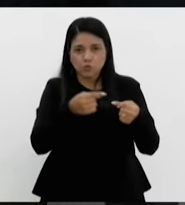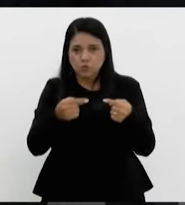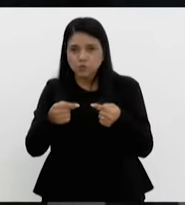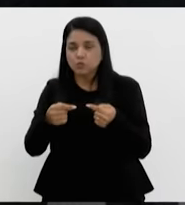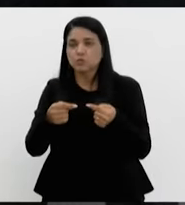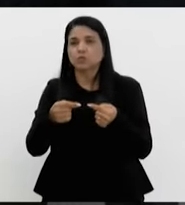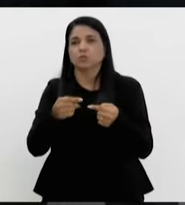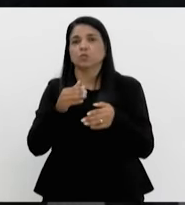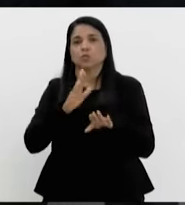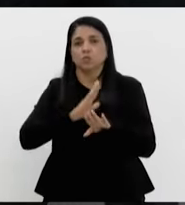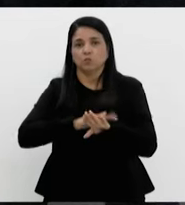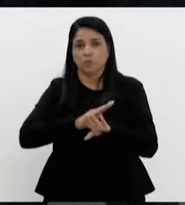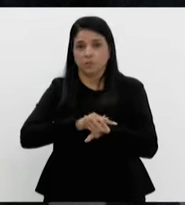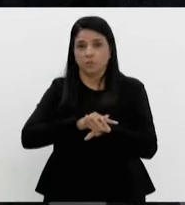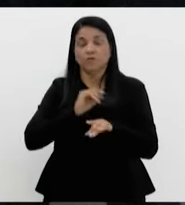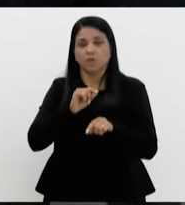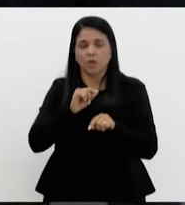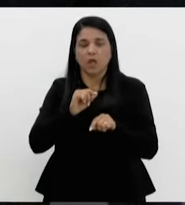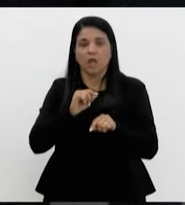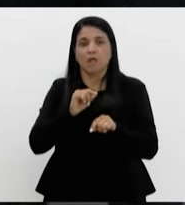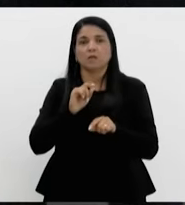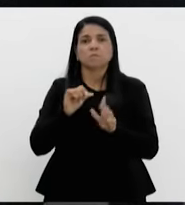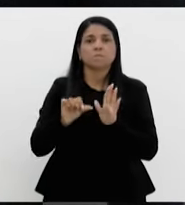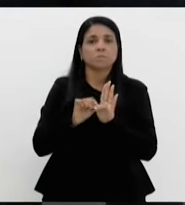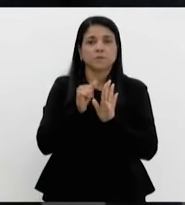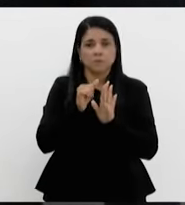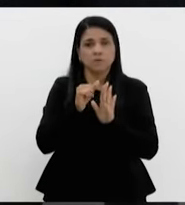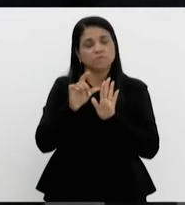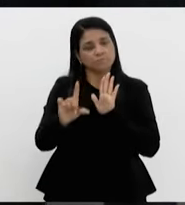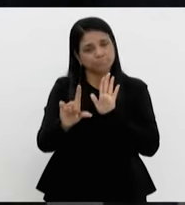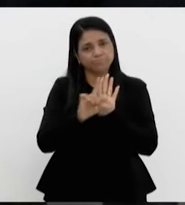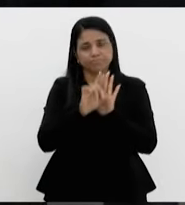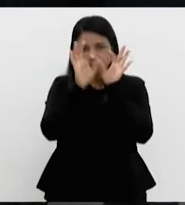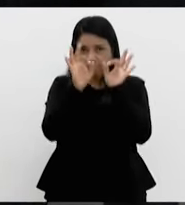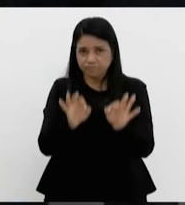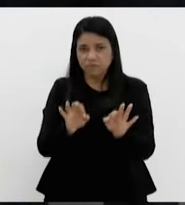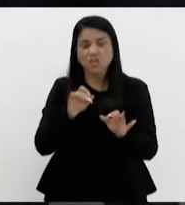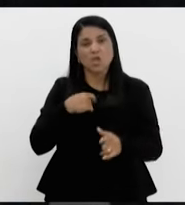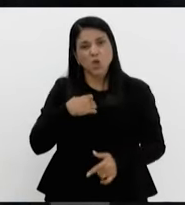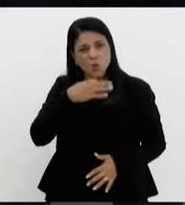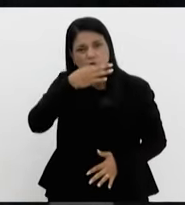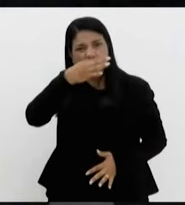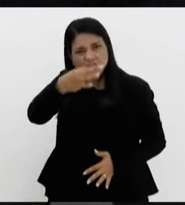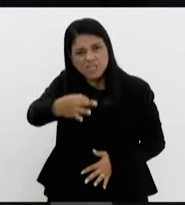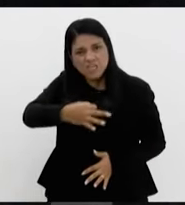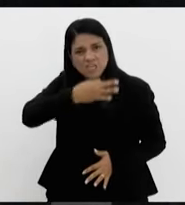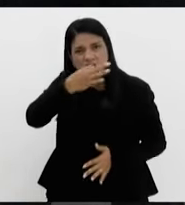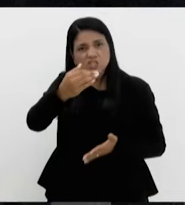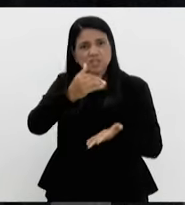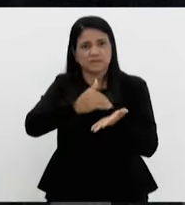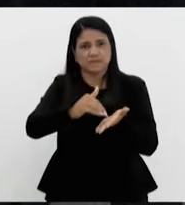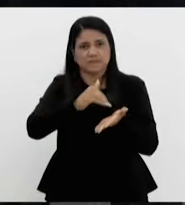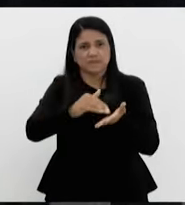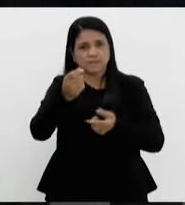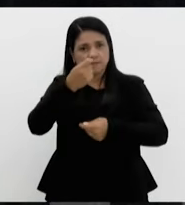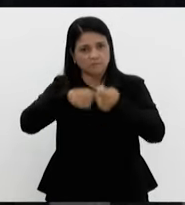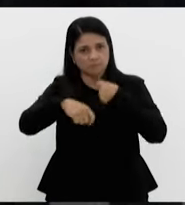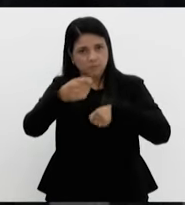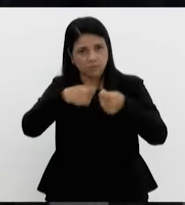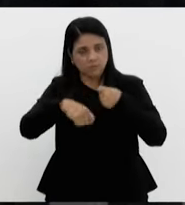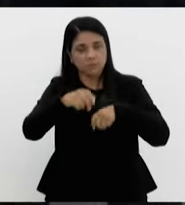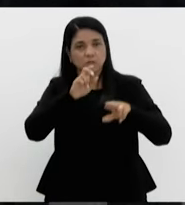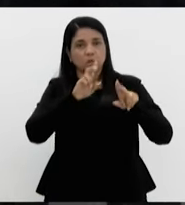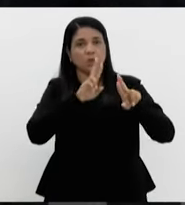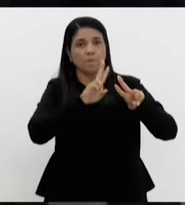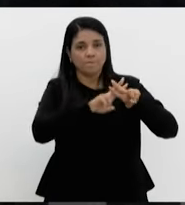primeiro lugar, algo absolutamente legítimo. Eu tenho feito críticas muito duras à Secretaria de Administração Penitenciária e as